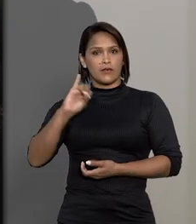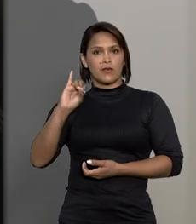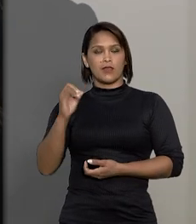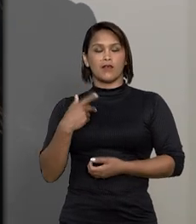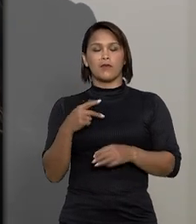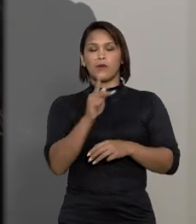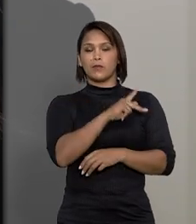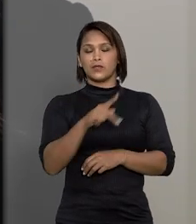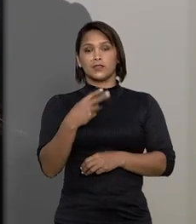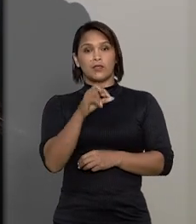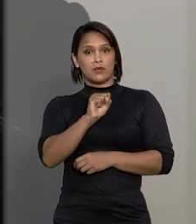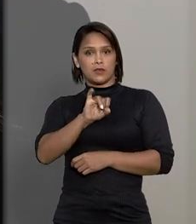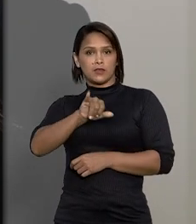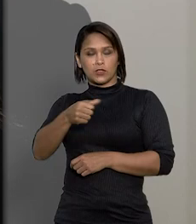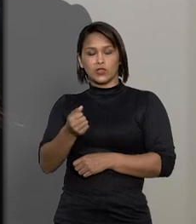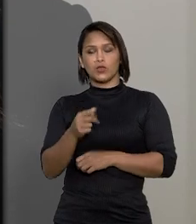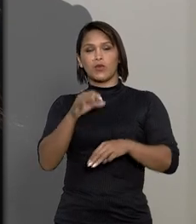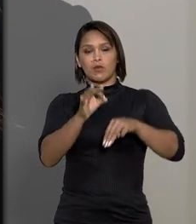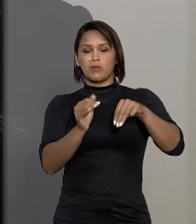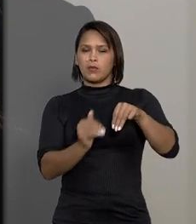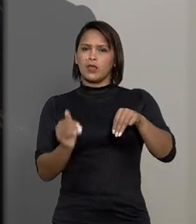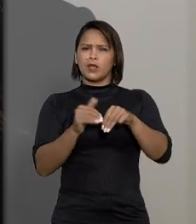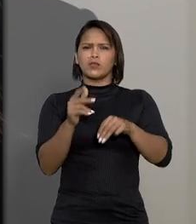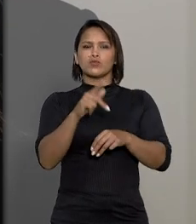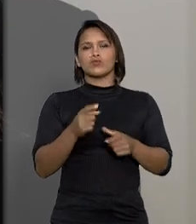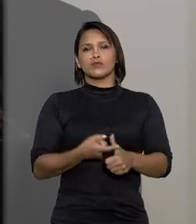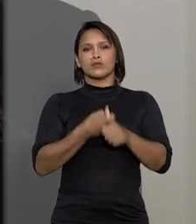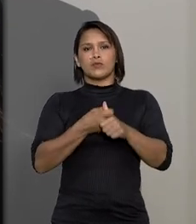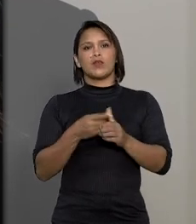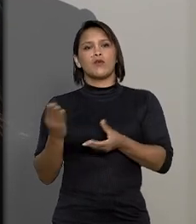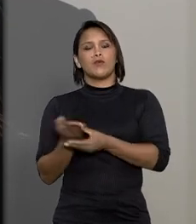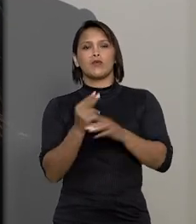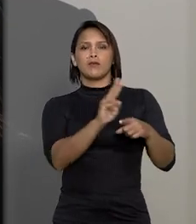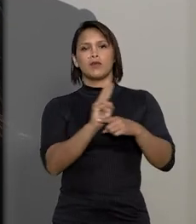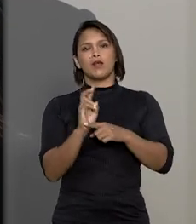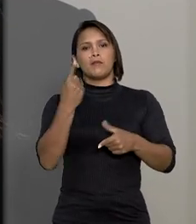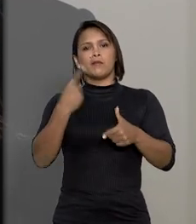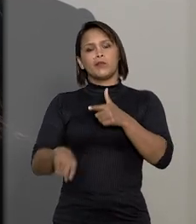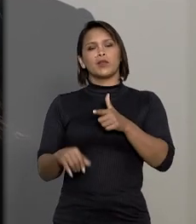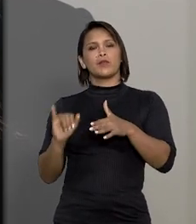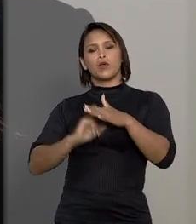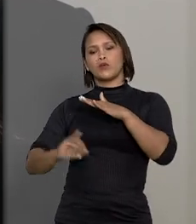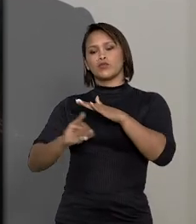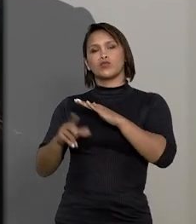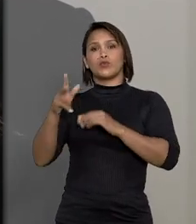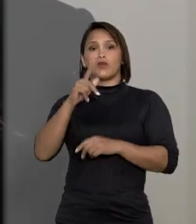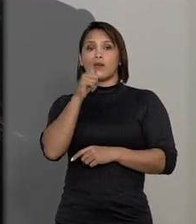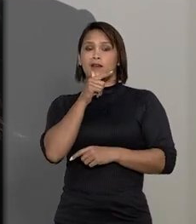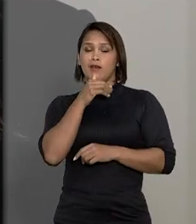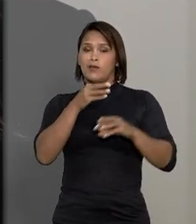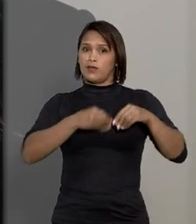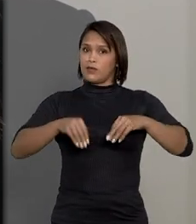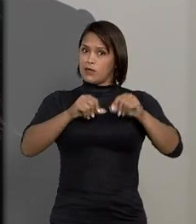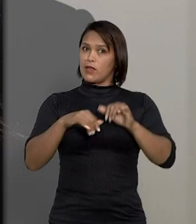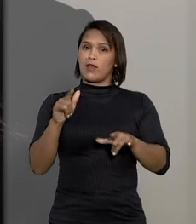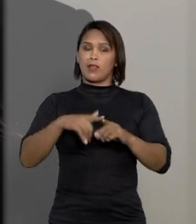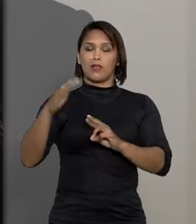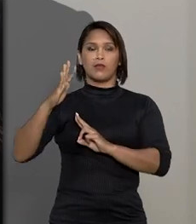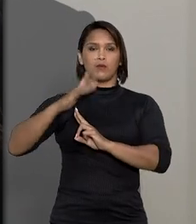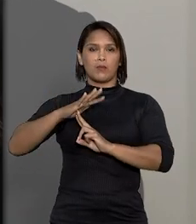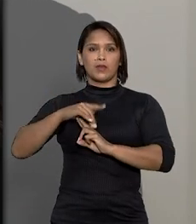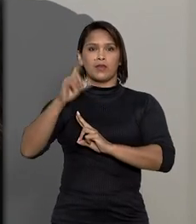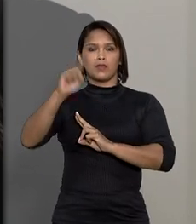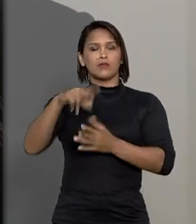Olá! O presidente do STJ, ministro Humberto Martins, suspendeu o liminar que proibiu o Instituto Água e Terra, autarquia ambiental do estado do